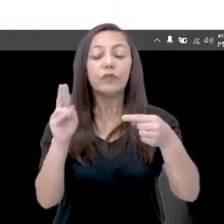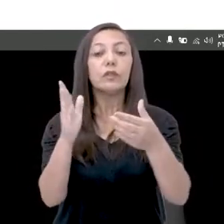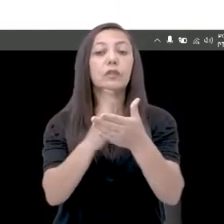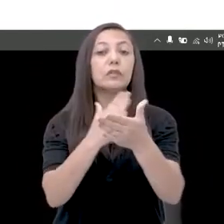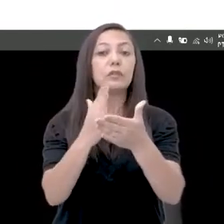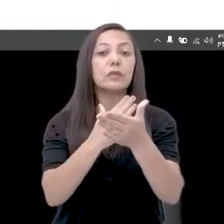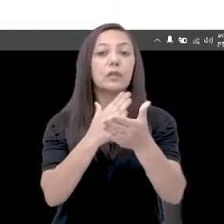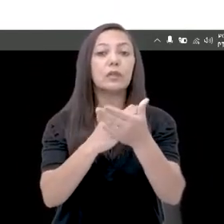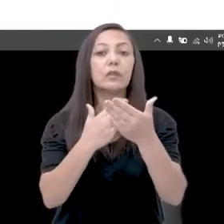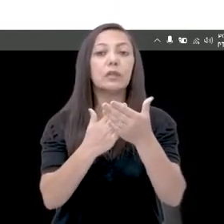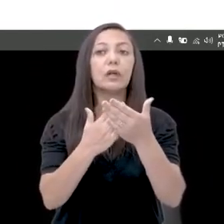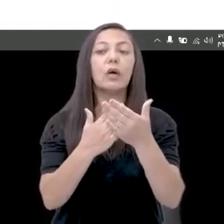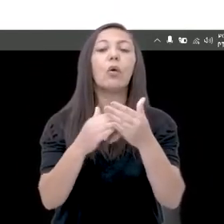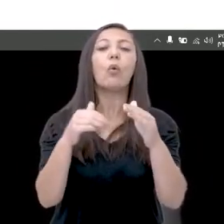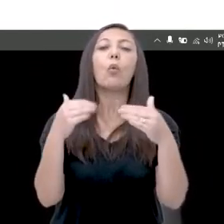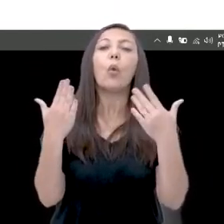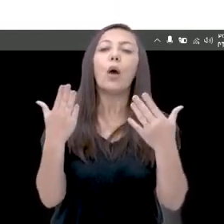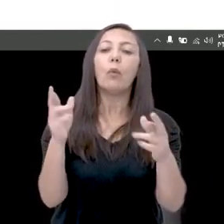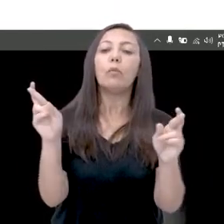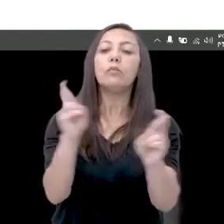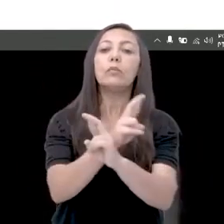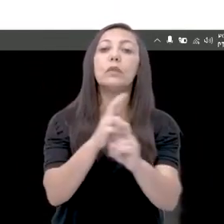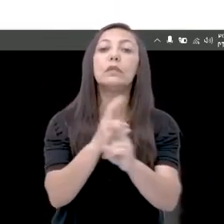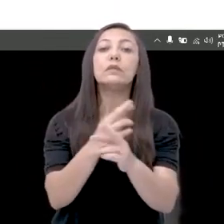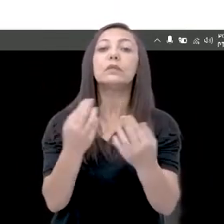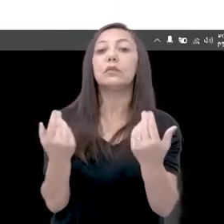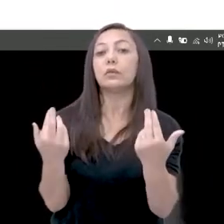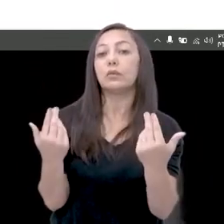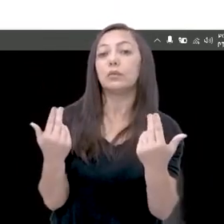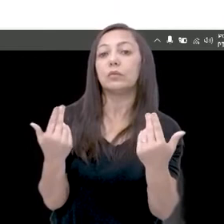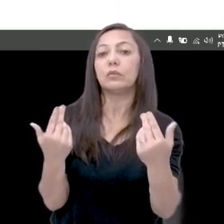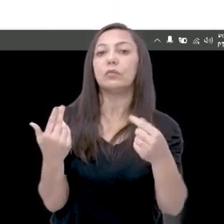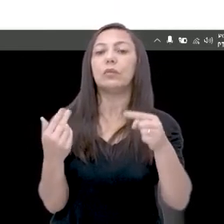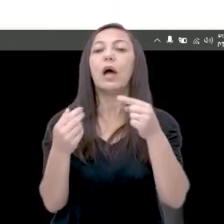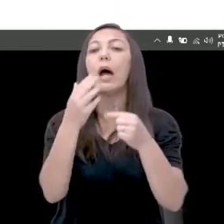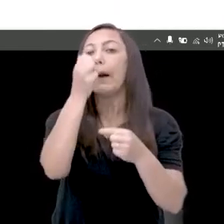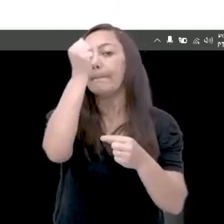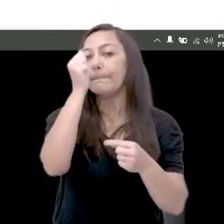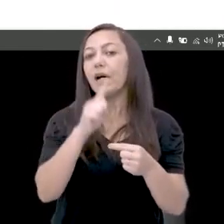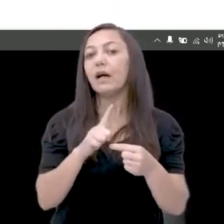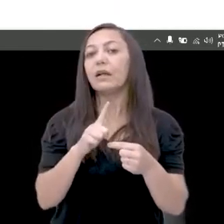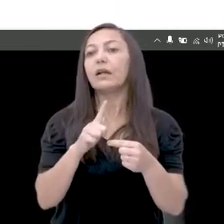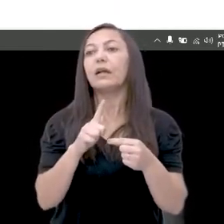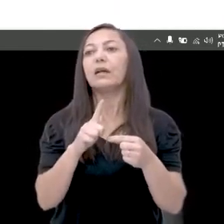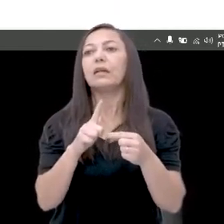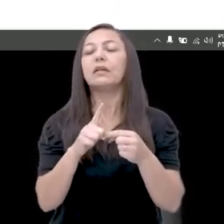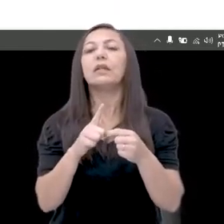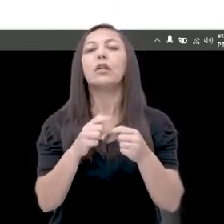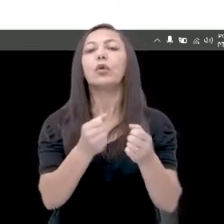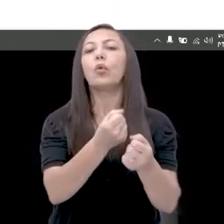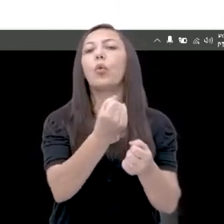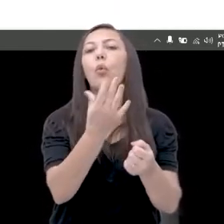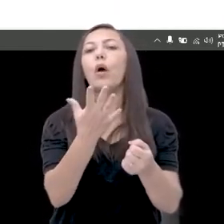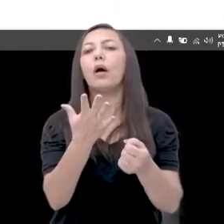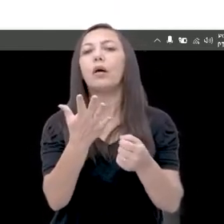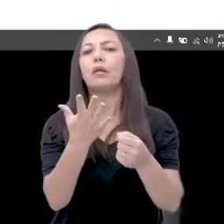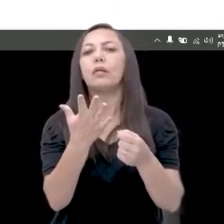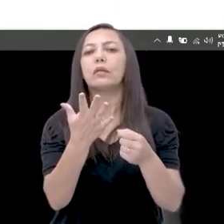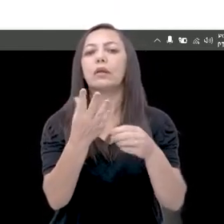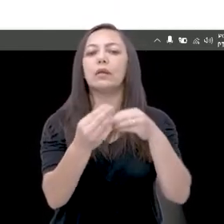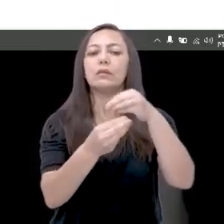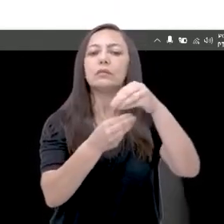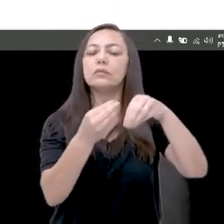no caderno aquela que representa a razão entre a parte de tinta amarela e a quantidade total de partes de